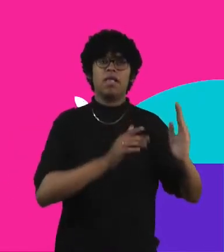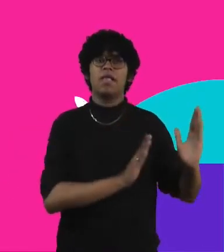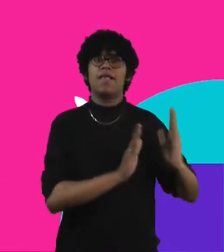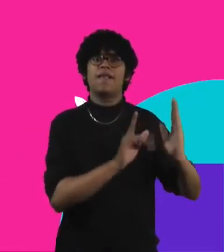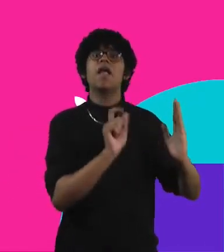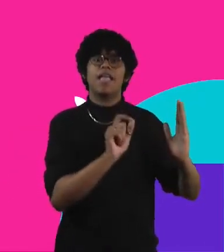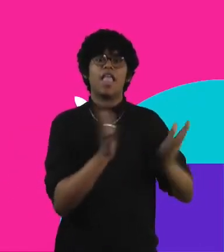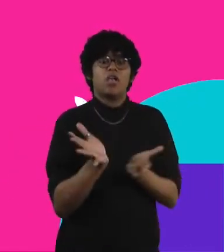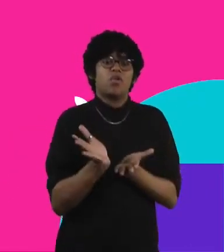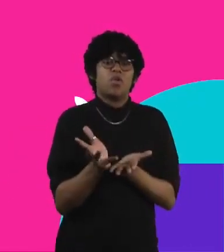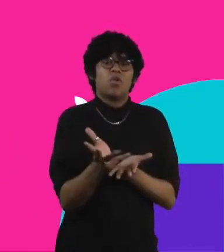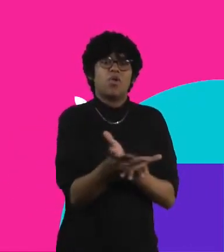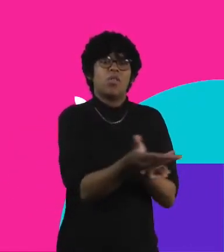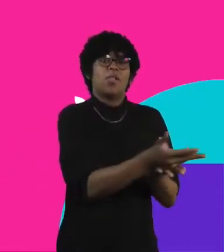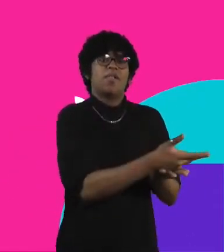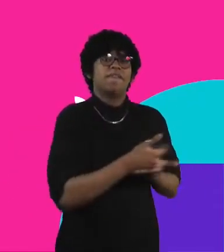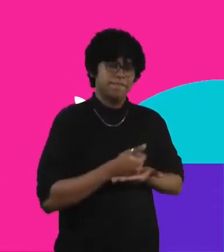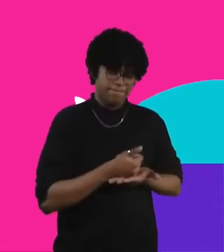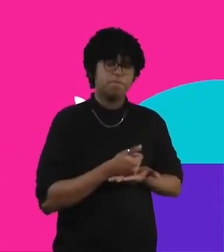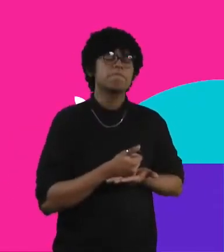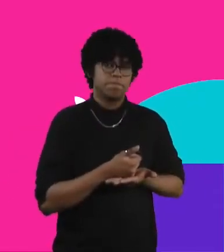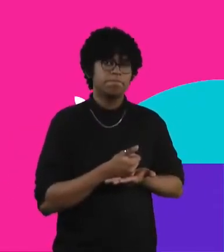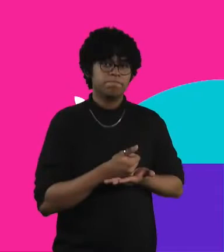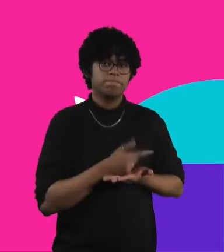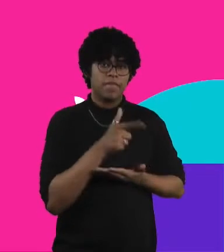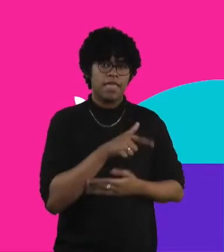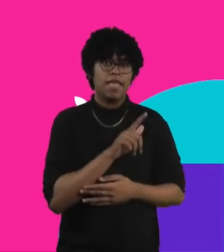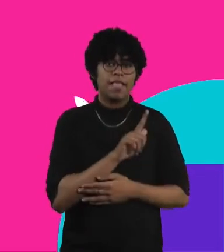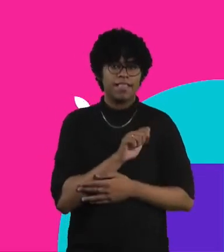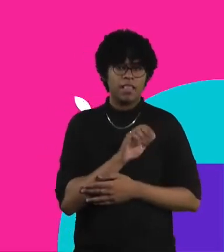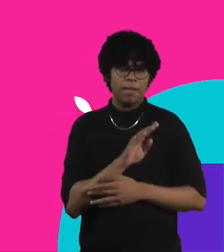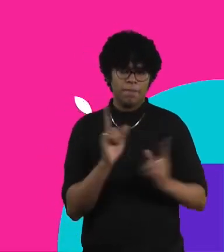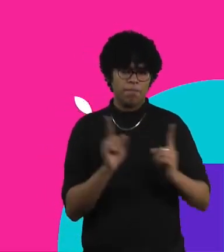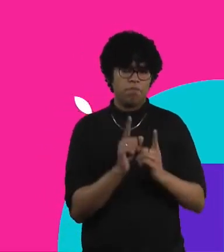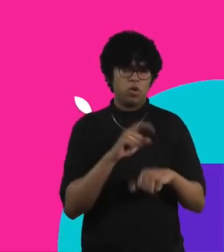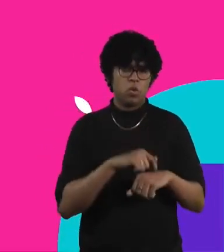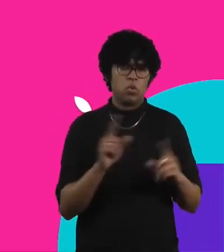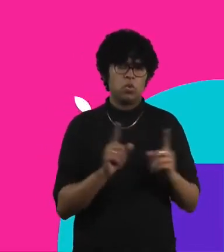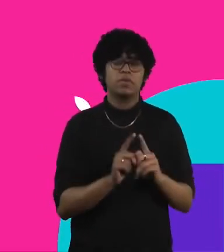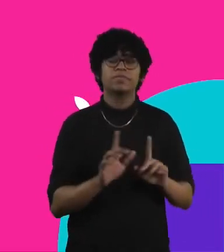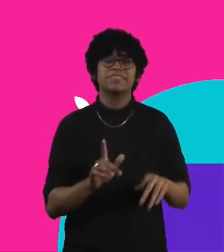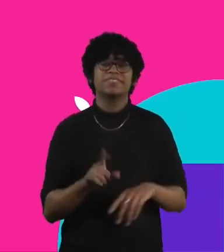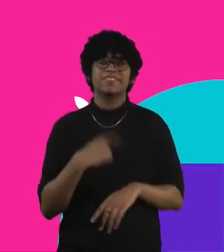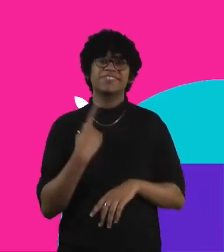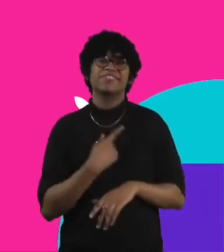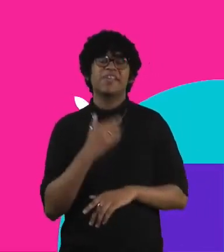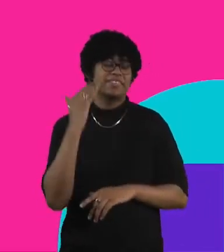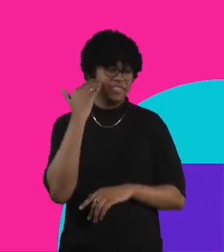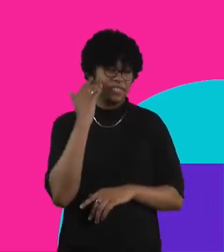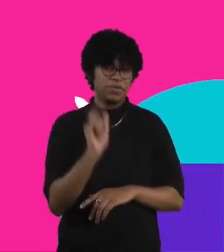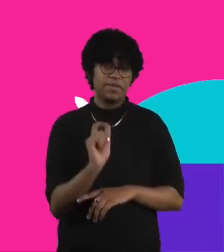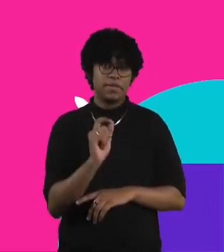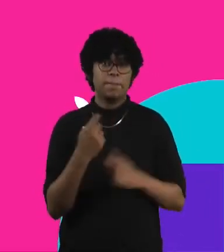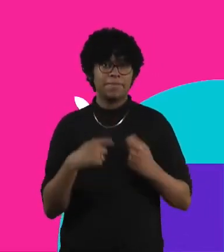a coleta de dados. O laboratório teve um período curto, então a gente entendeu que a gente precisava aprimorar nossa